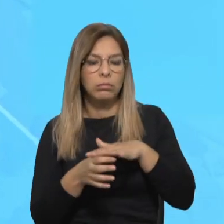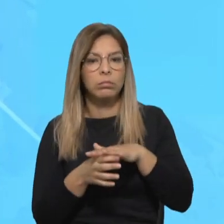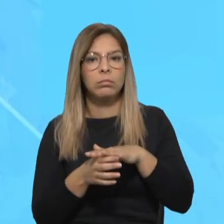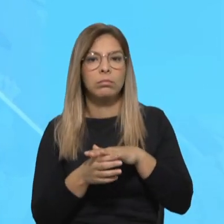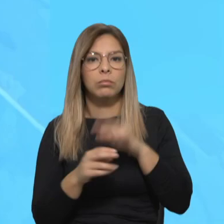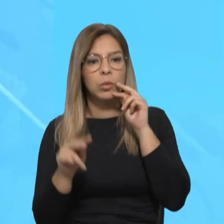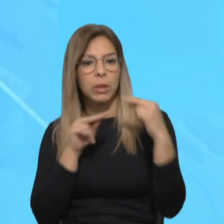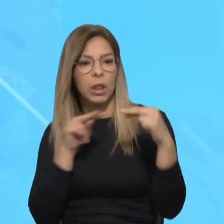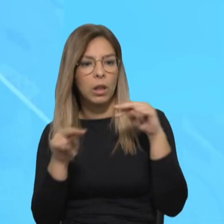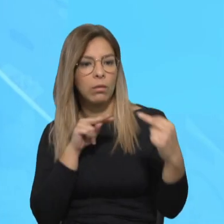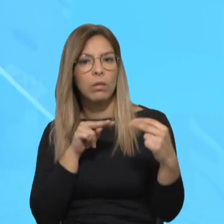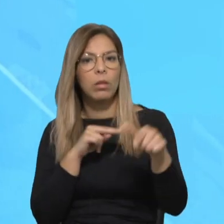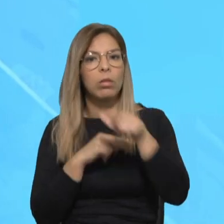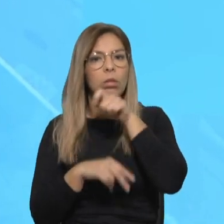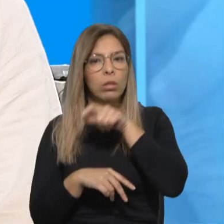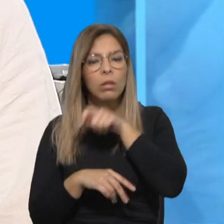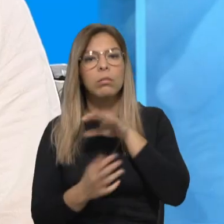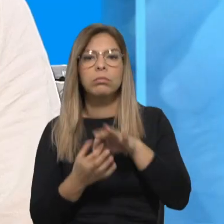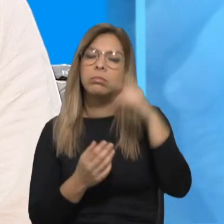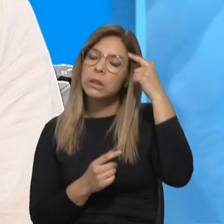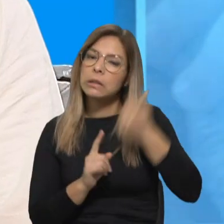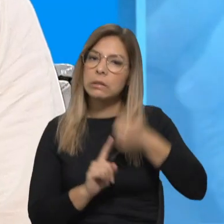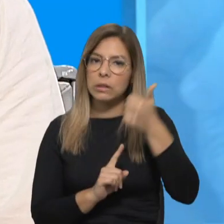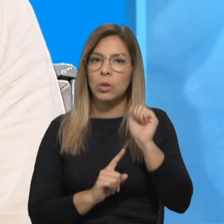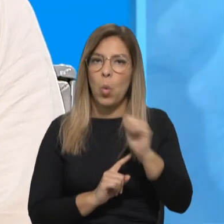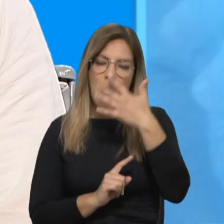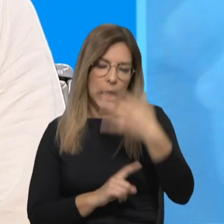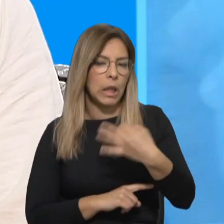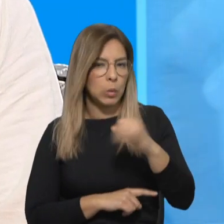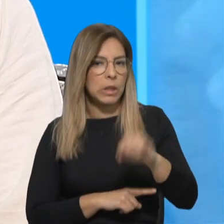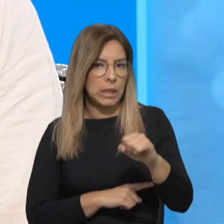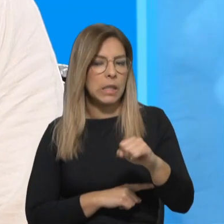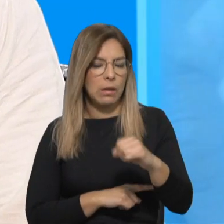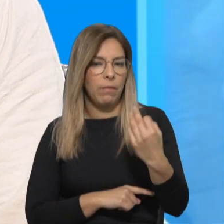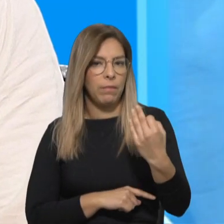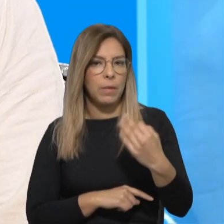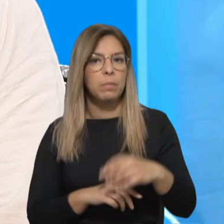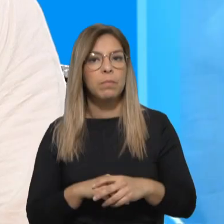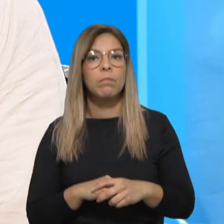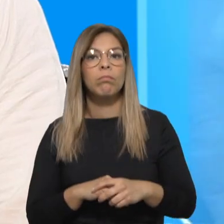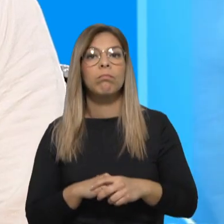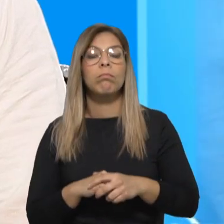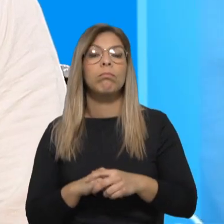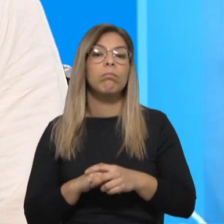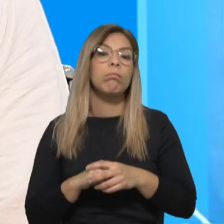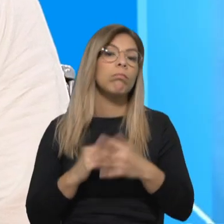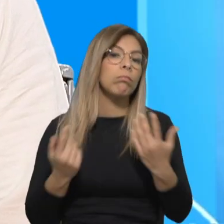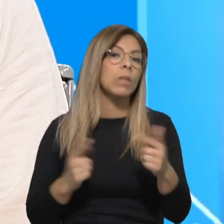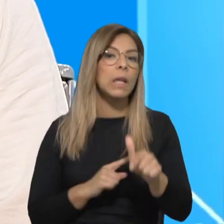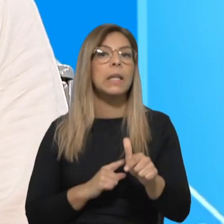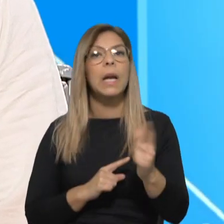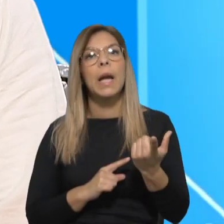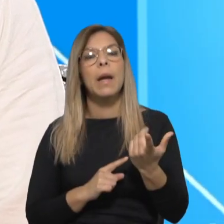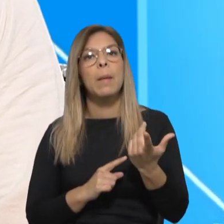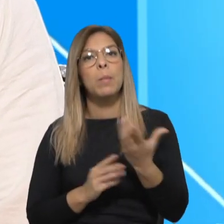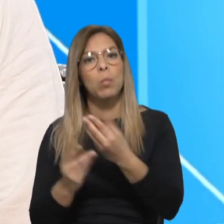está a viver também este tempo de fragilidade, de doença. Certamente. Eu acredito, sim. Aliás, a sua forma de ser, desde logo, é uma pessoa muito